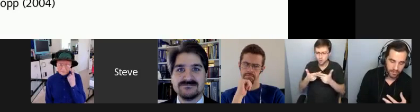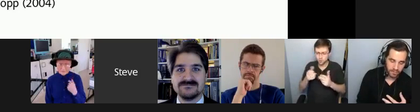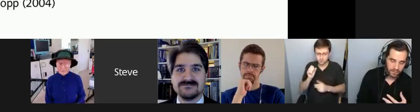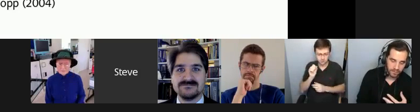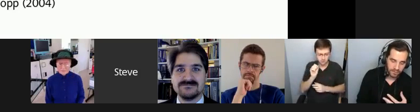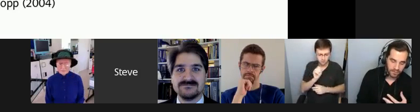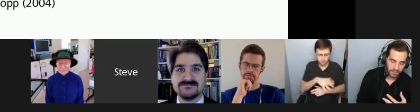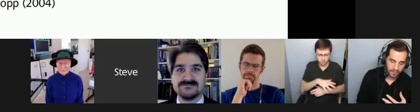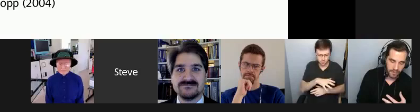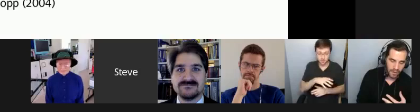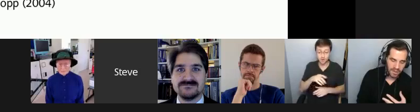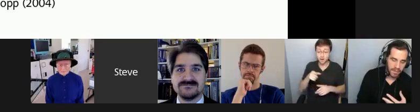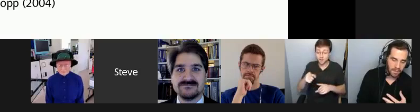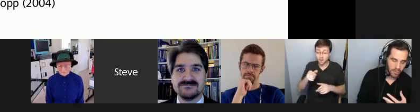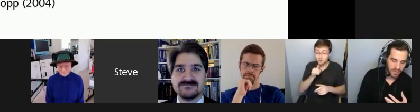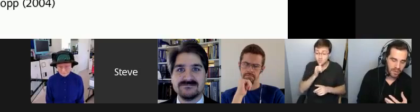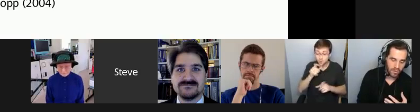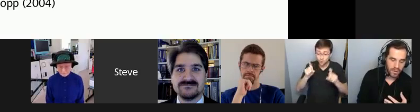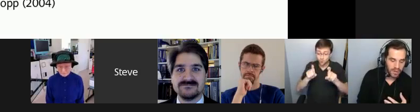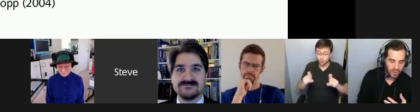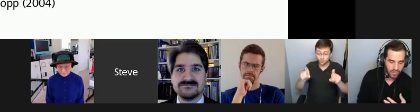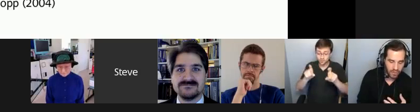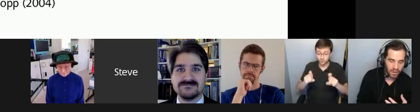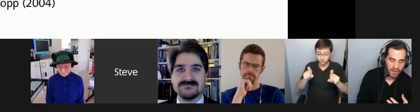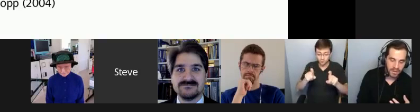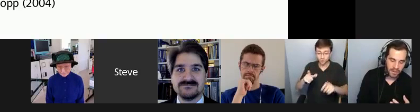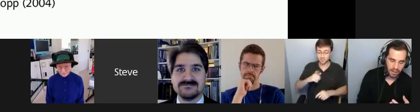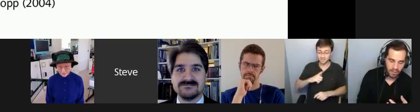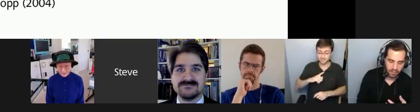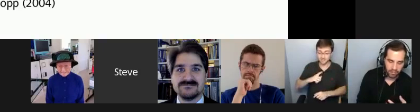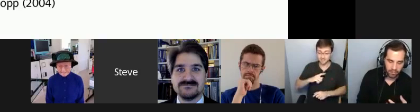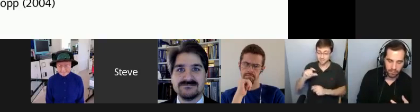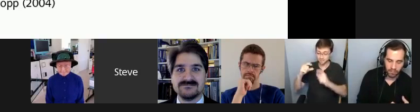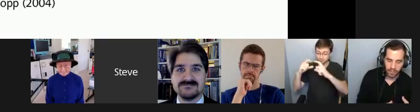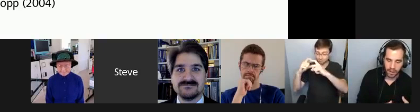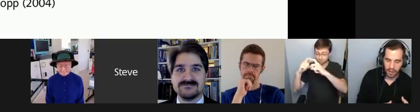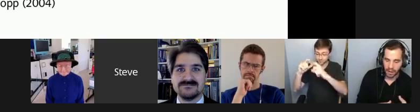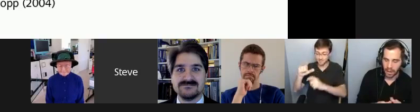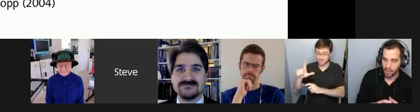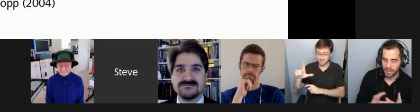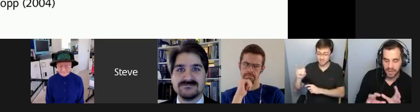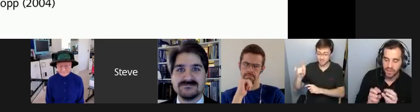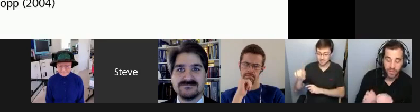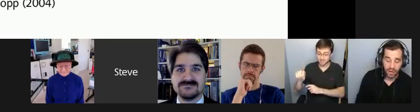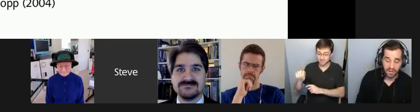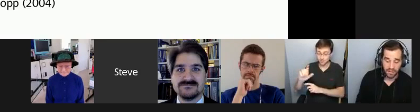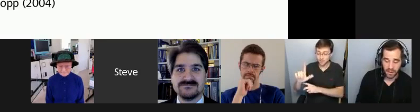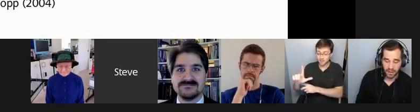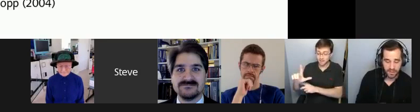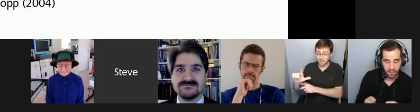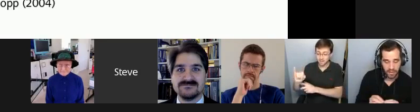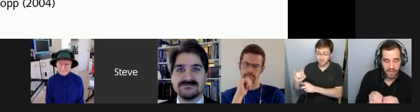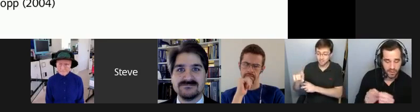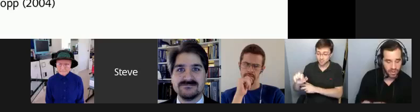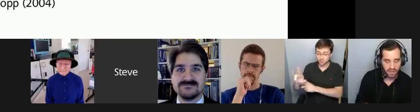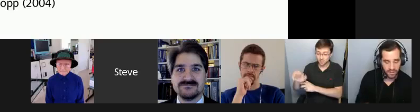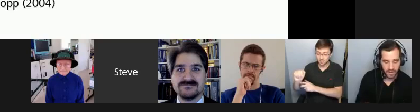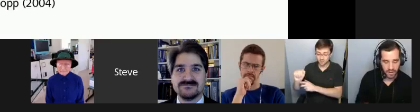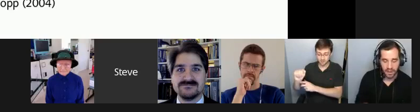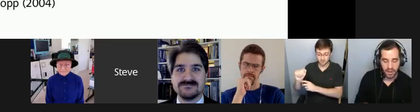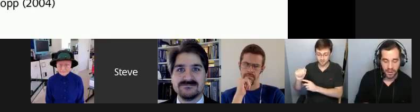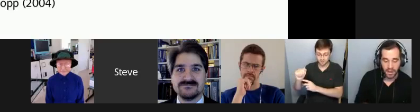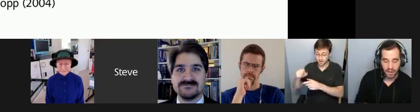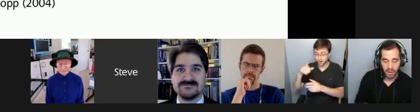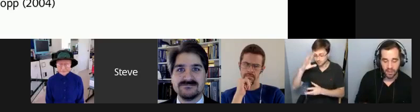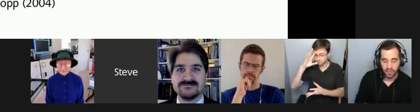lixo. Nós sabemos que o lixo são elementos que a gente joga fora, são coisas que a gente joga